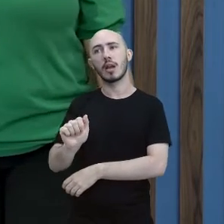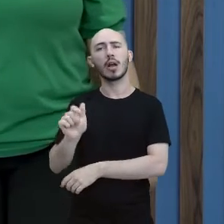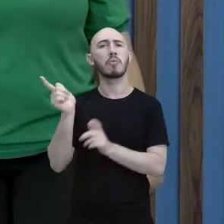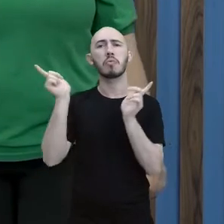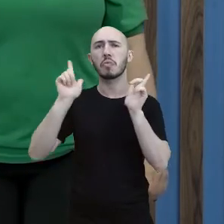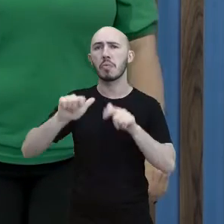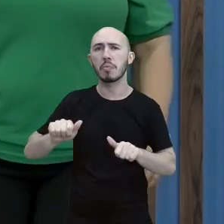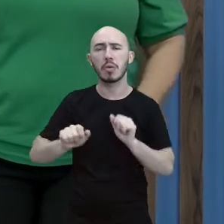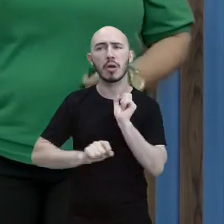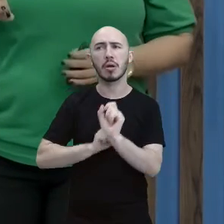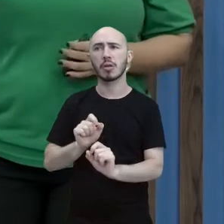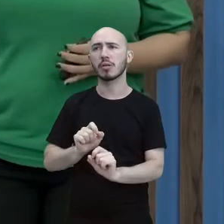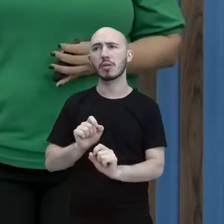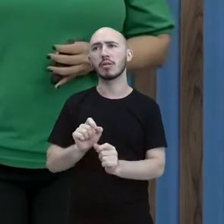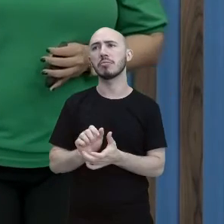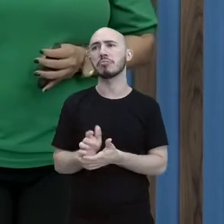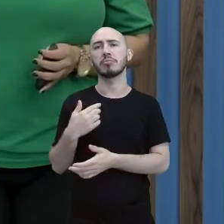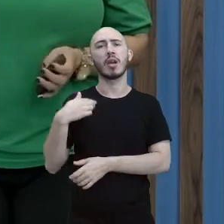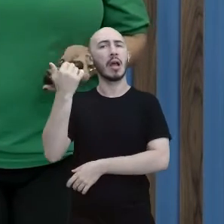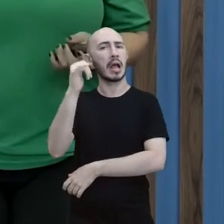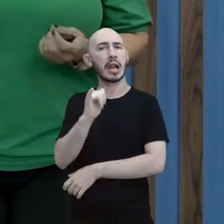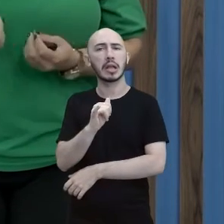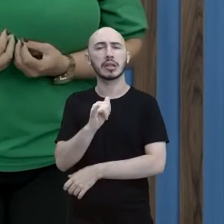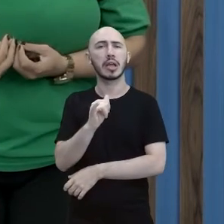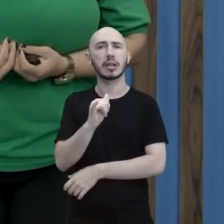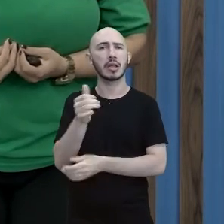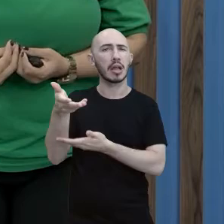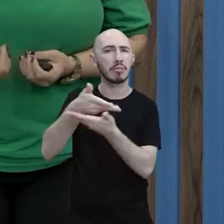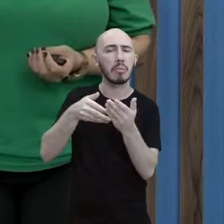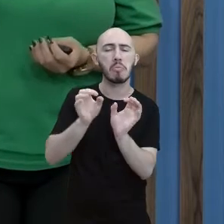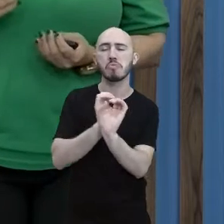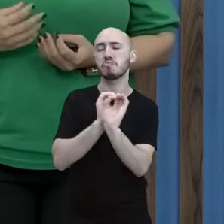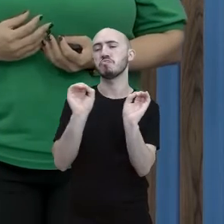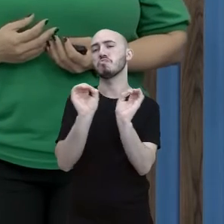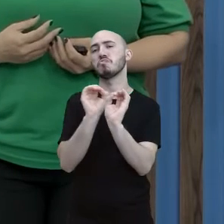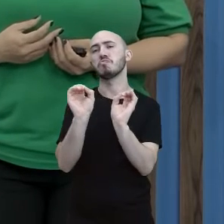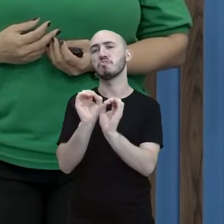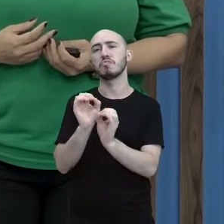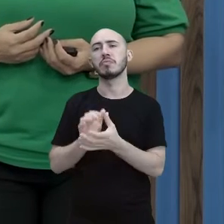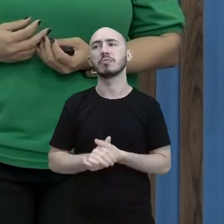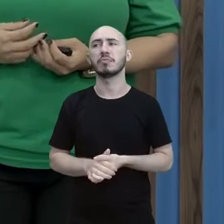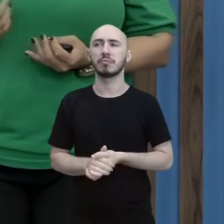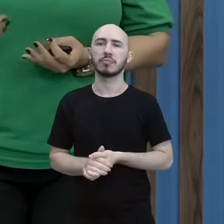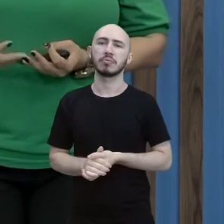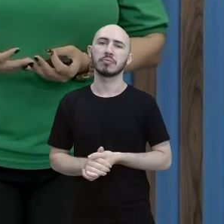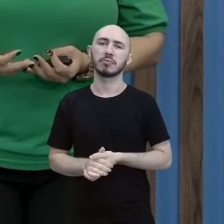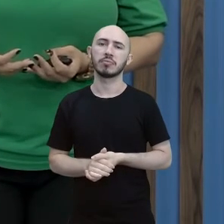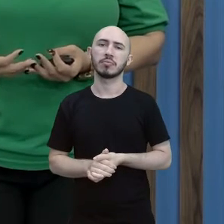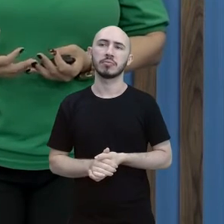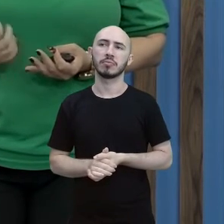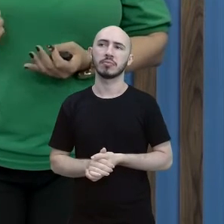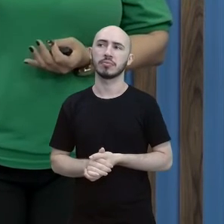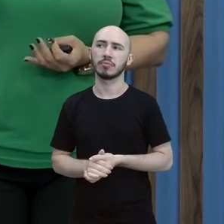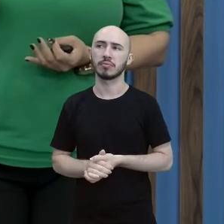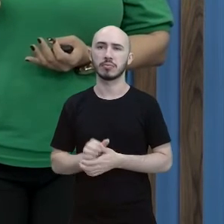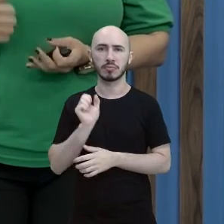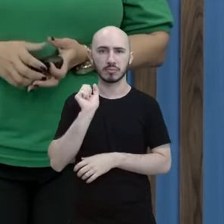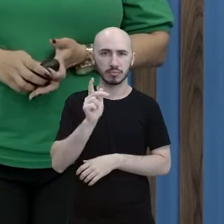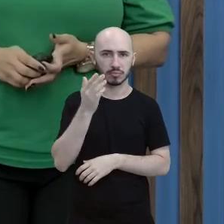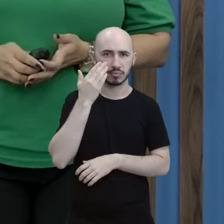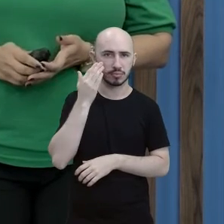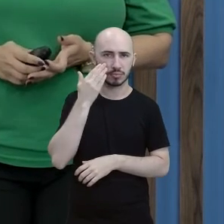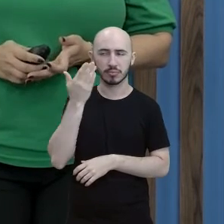vai interagir eletricamente. Ela é neutra, então ela não vai interagir aí eletricamente.